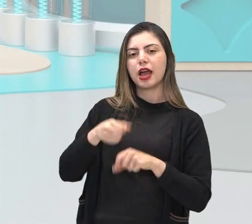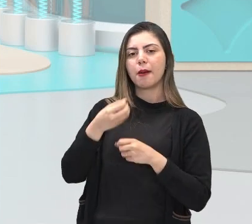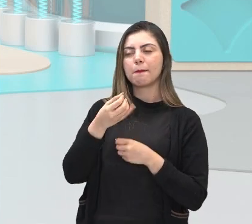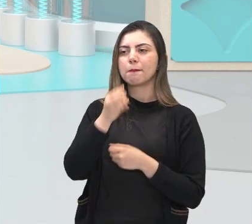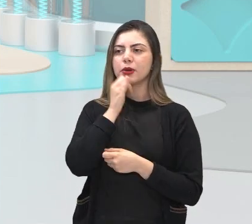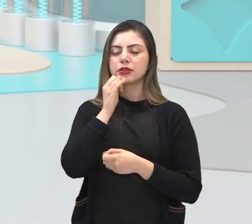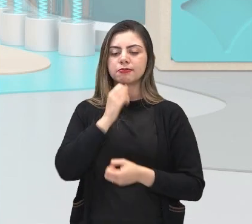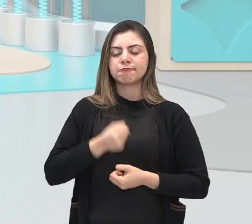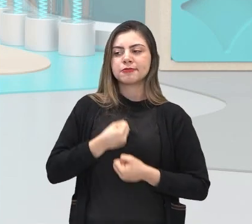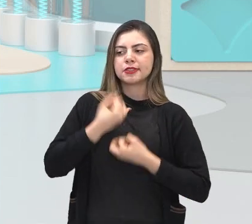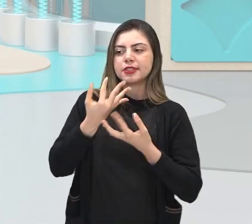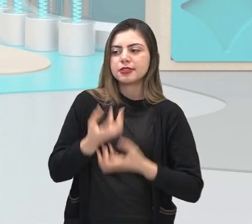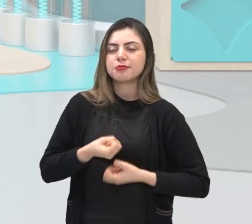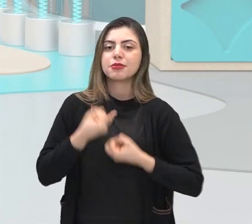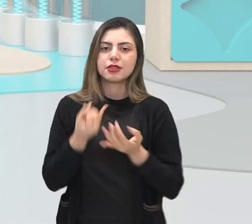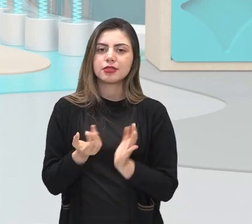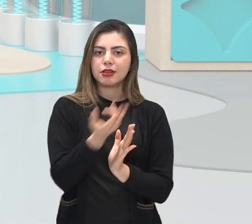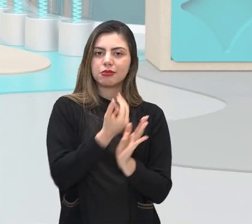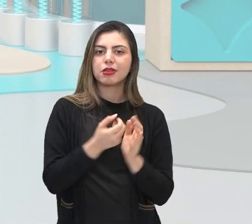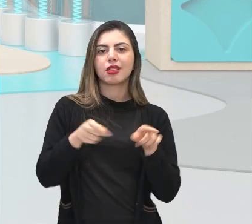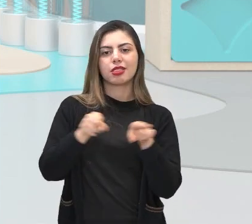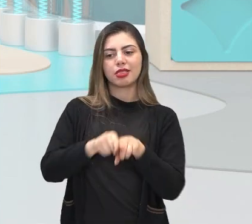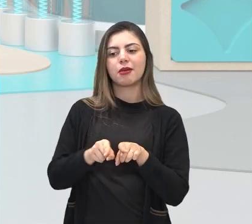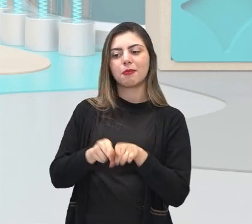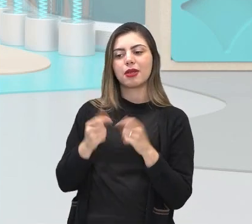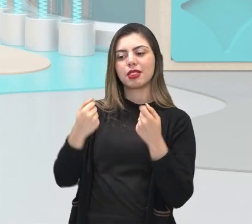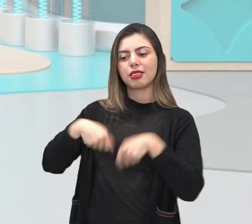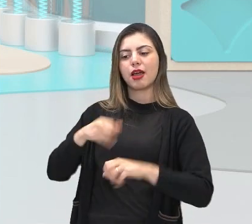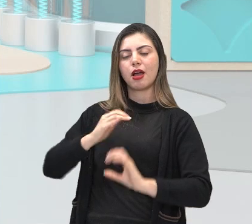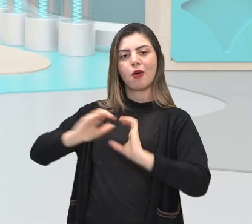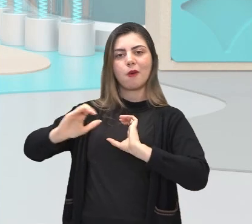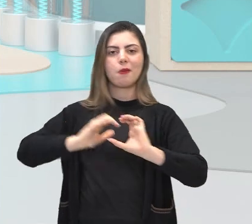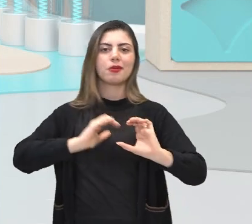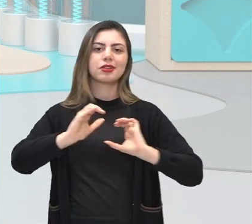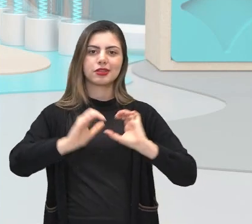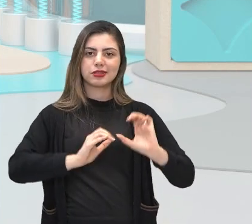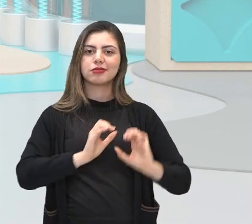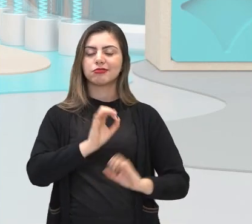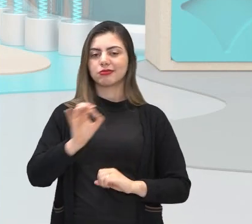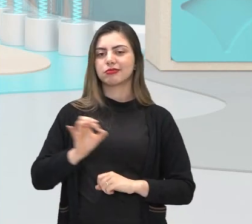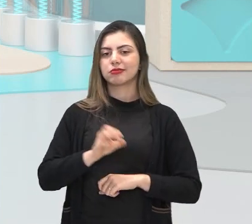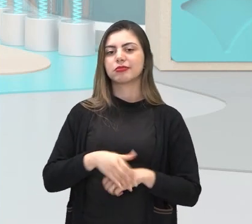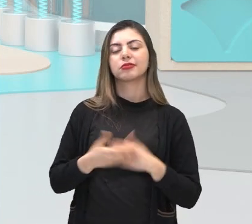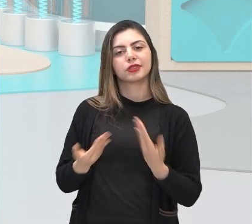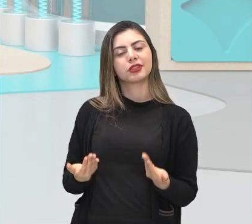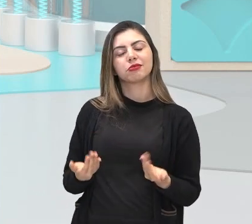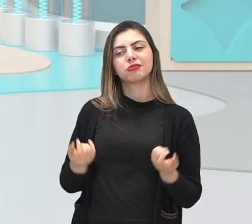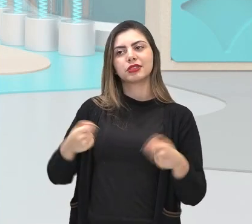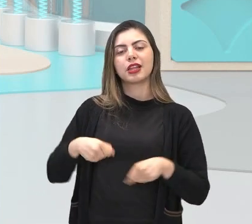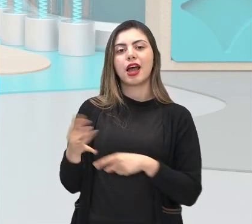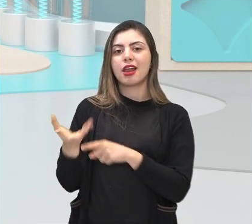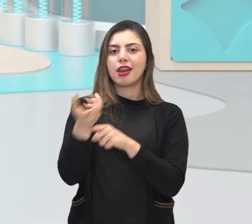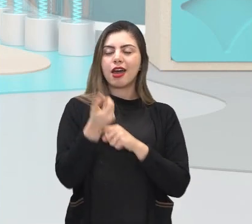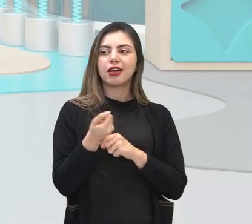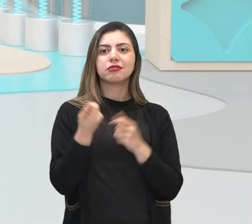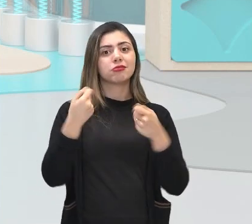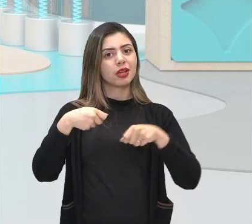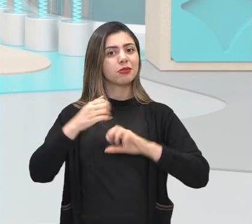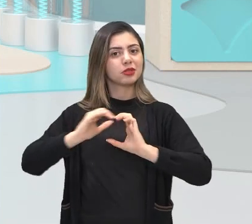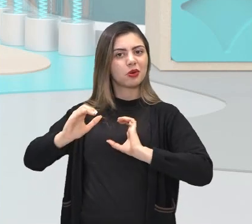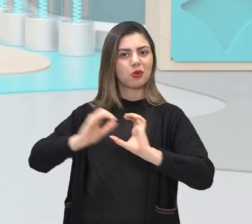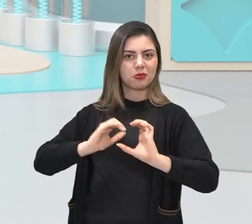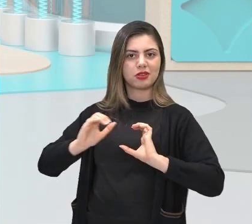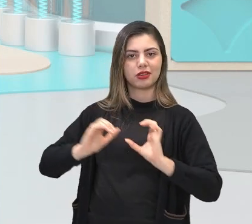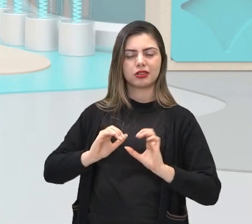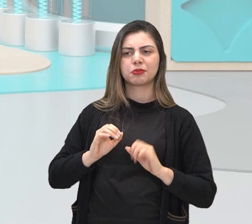expressão e comunicação as pessoas se comunicam né através do fazer artístico não é só